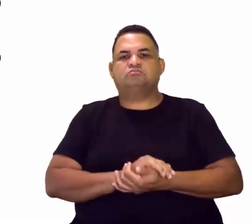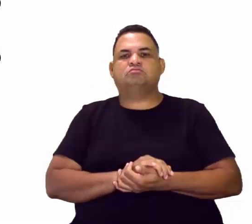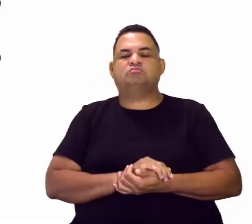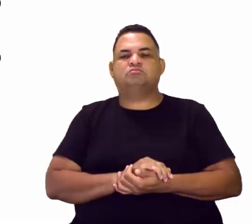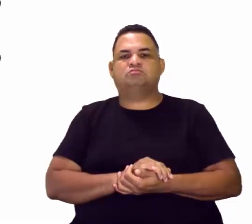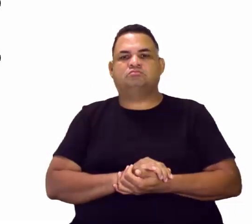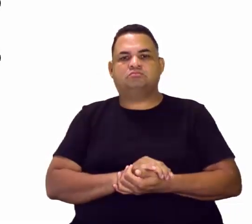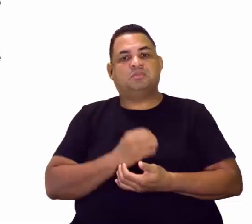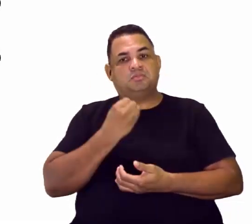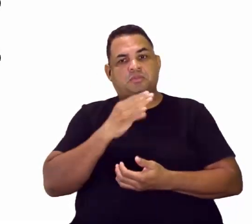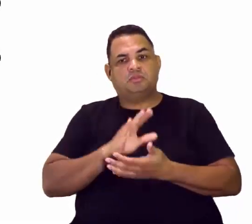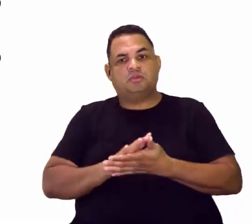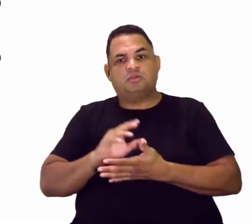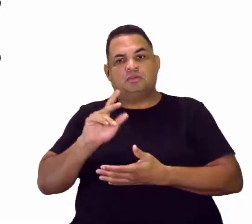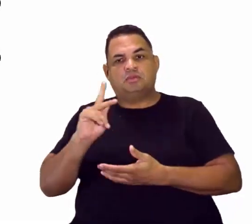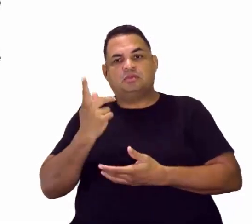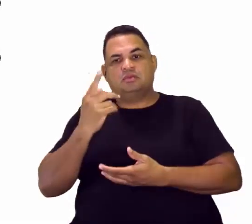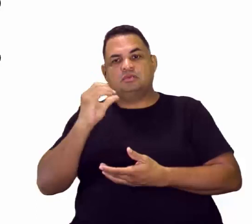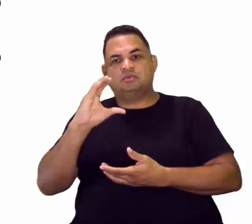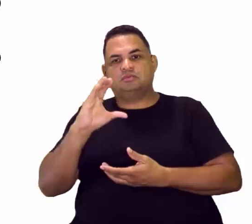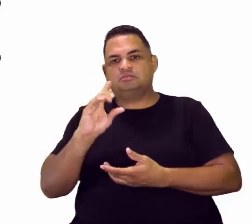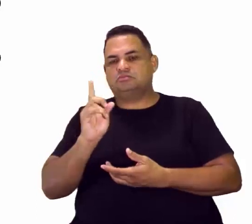HF aqui, mas ela não serve para o